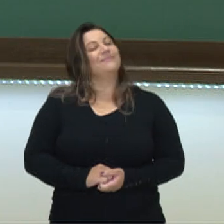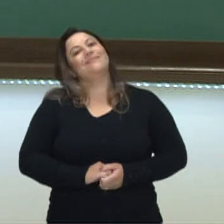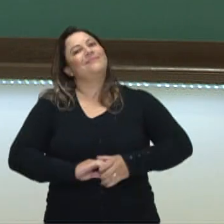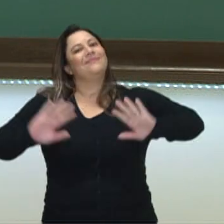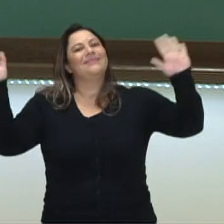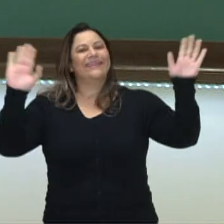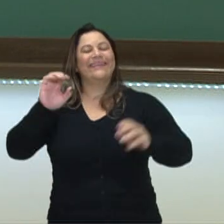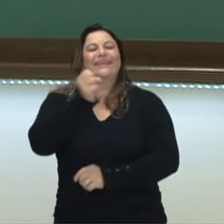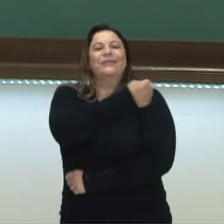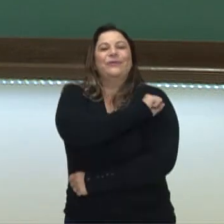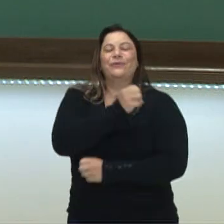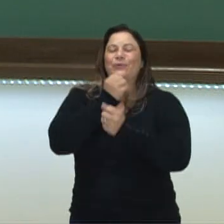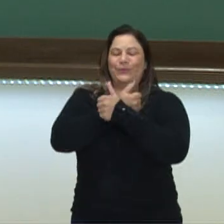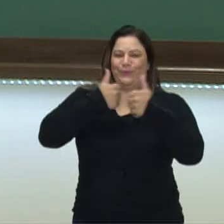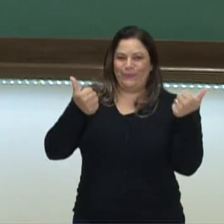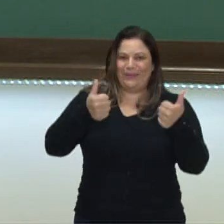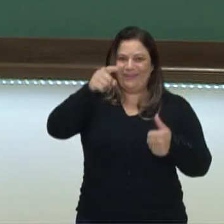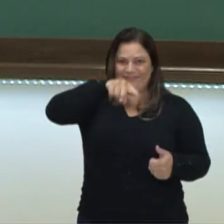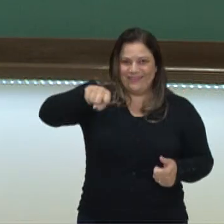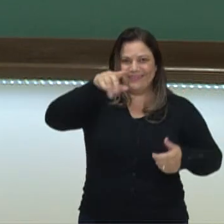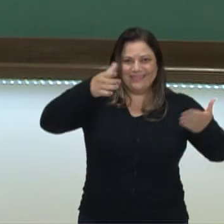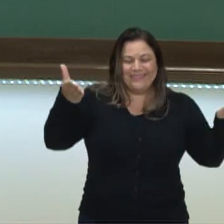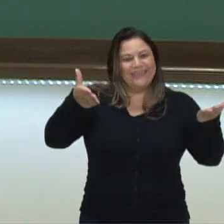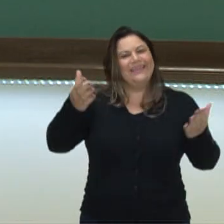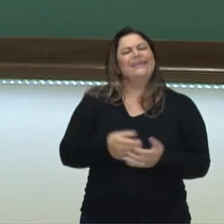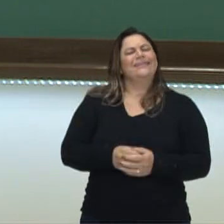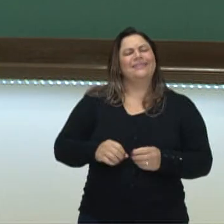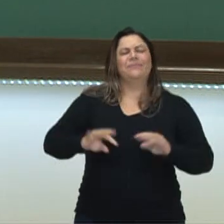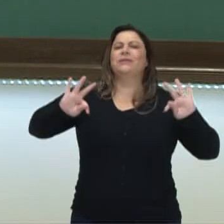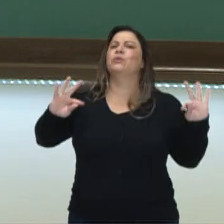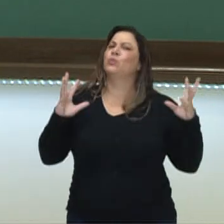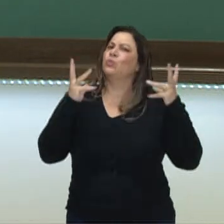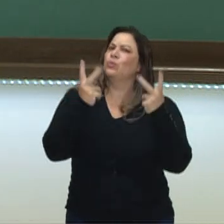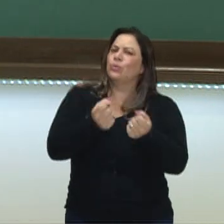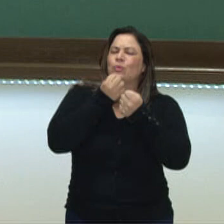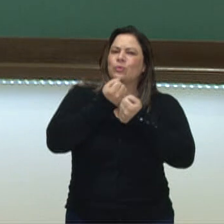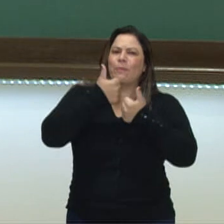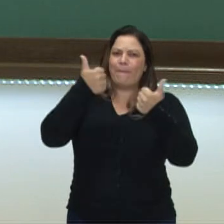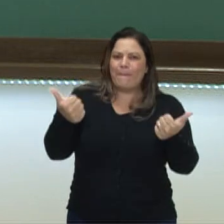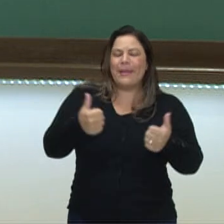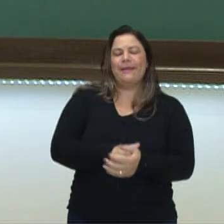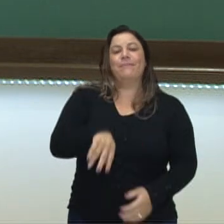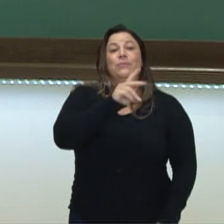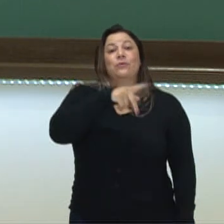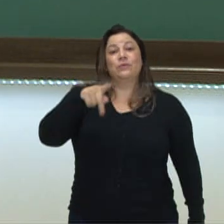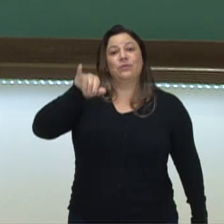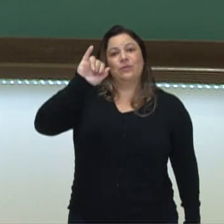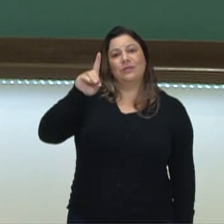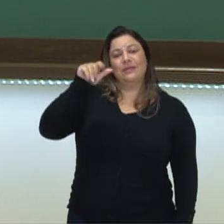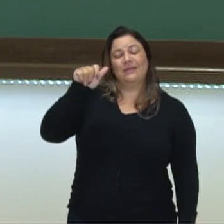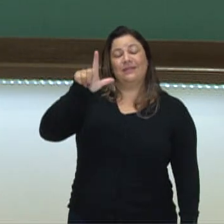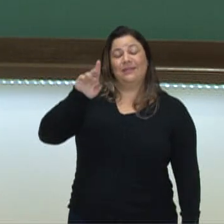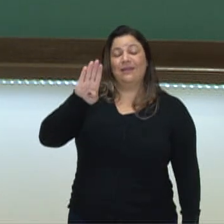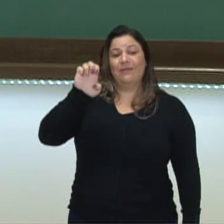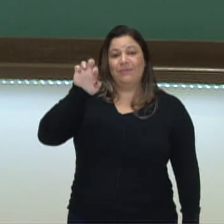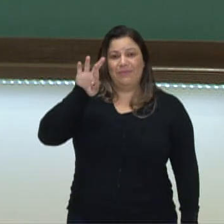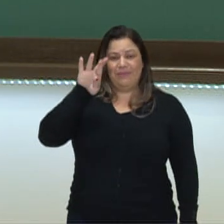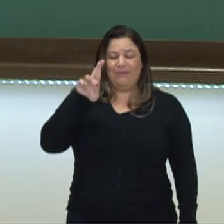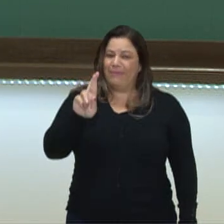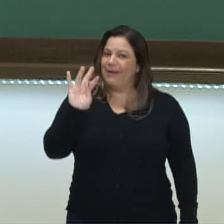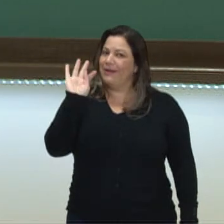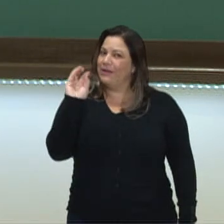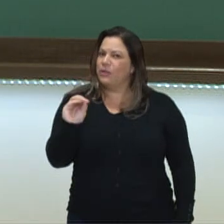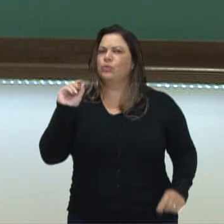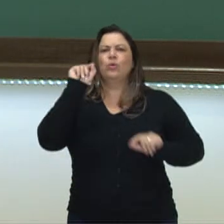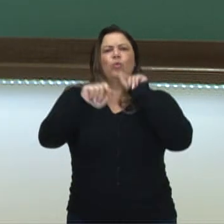E aí, pessoal do oitavo ano, tudo bem com vocês? Eu espero que estejam todos bem. Aqui é o professor Hidalberto e vamos ver quais são os objetivos para a nossa